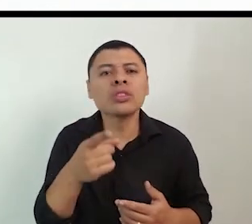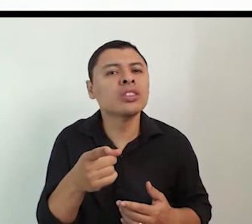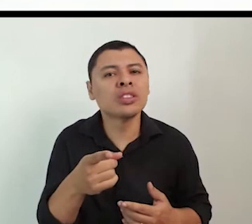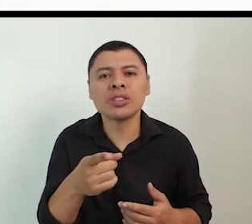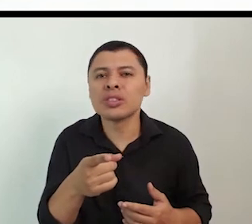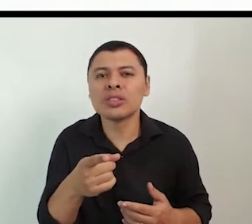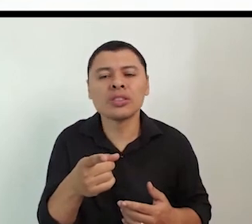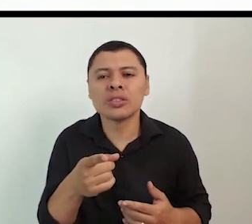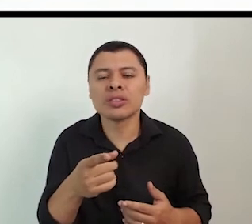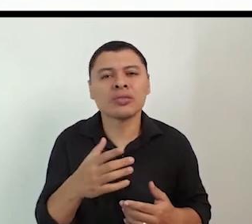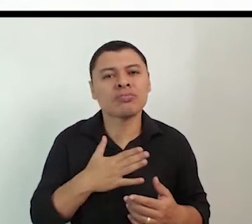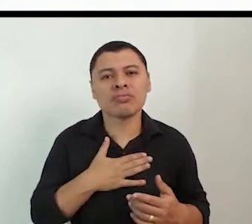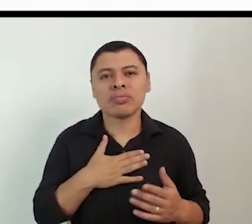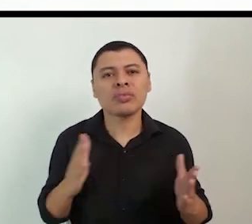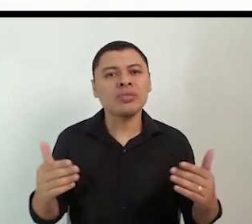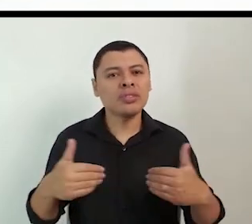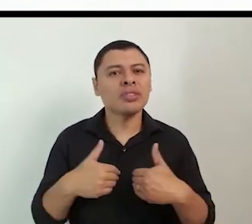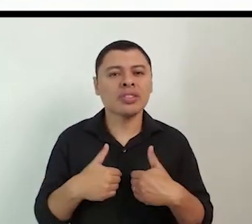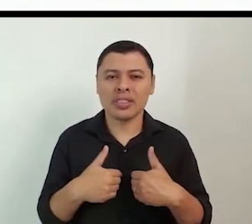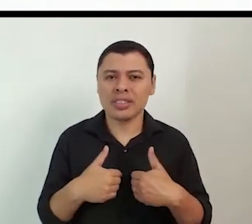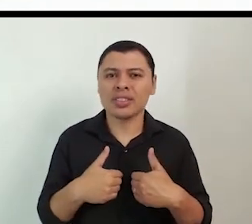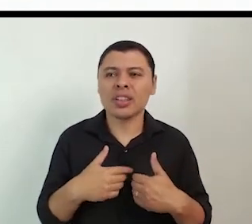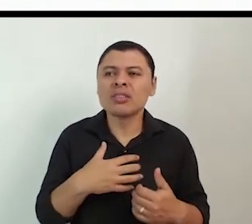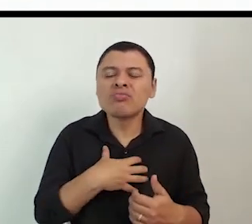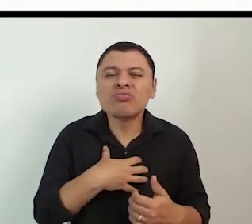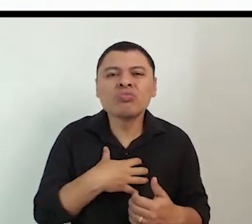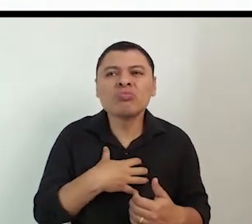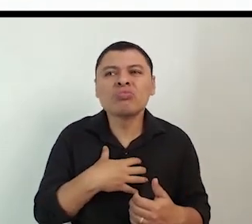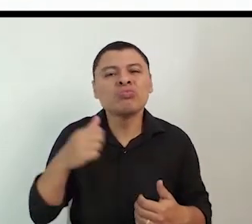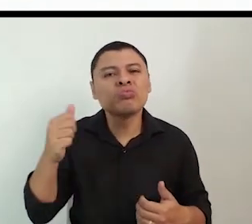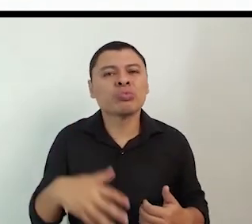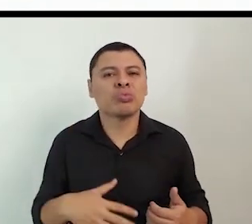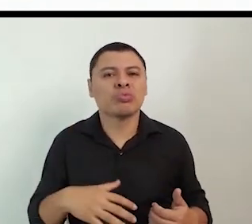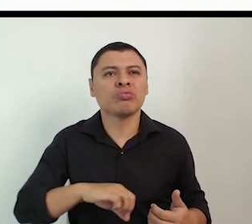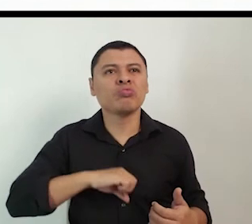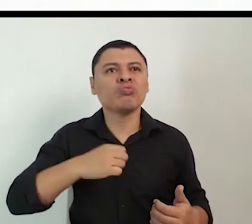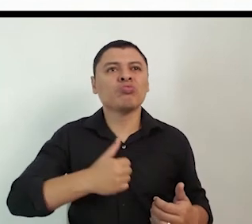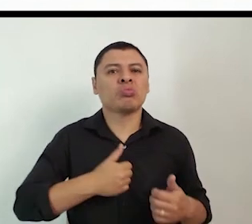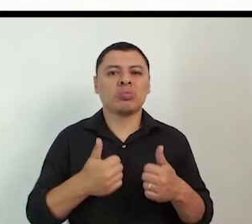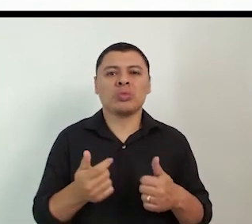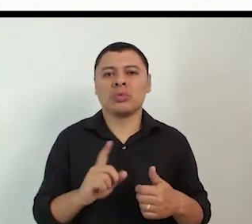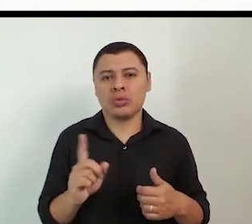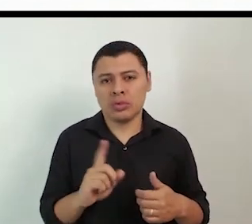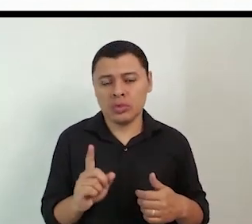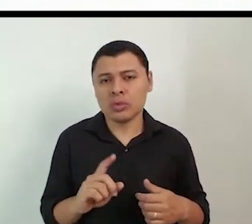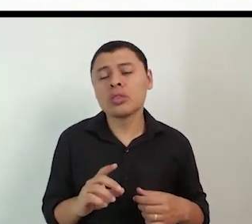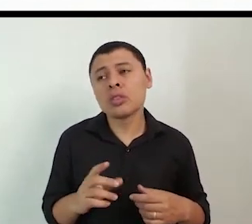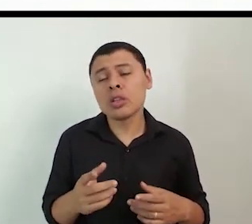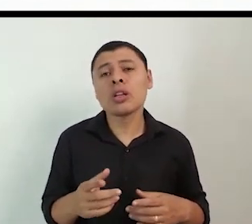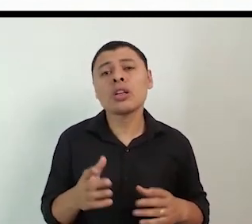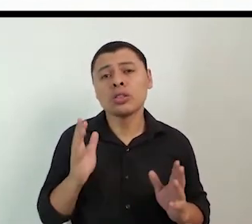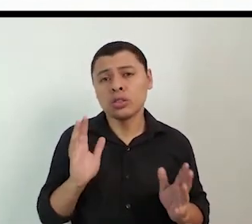de autoestima que a gente acaba não tendo às vezes. Enfim, eu tive diversas